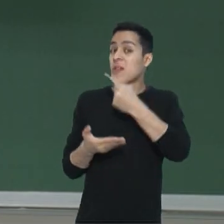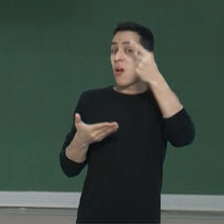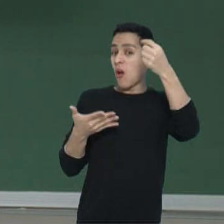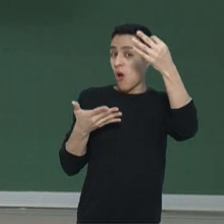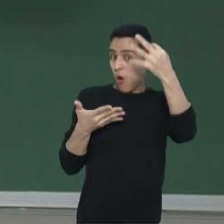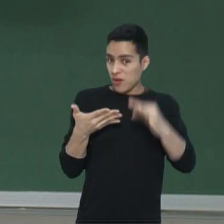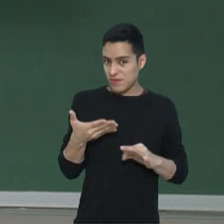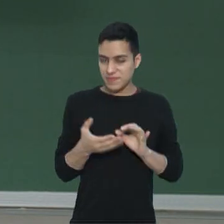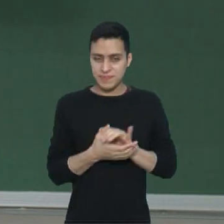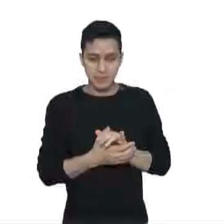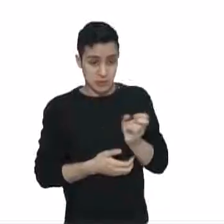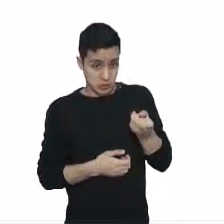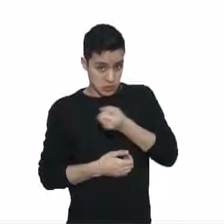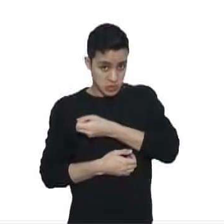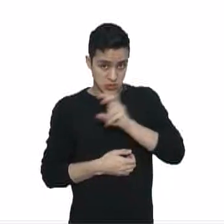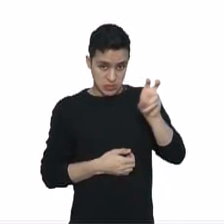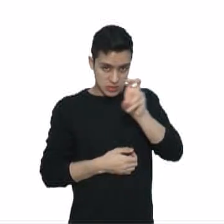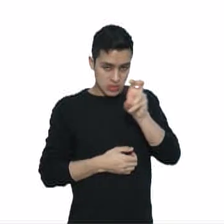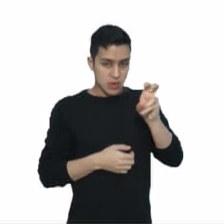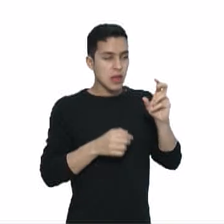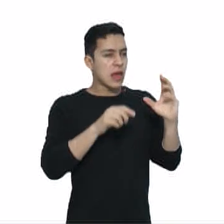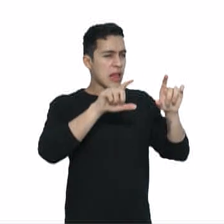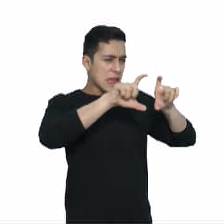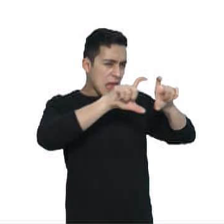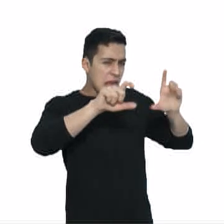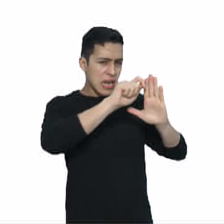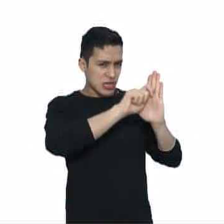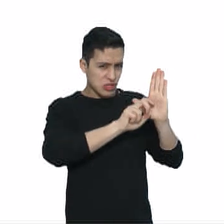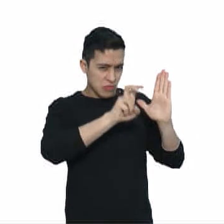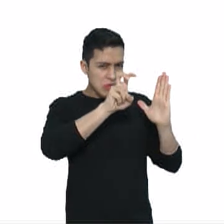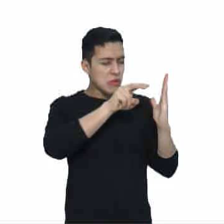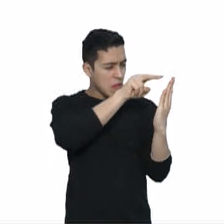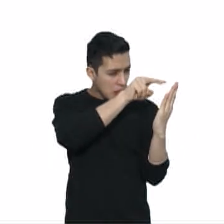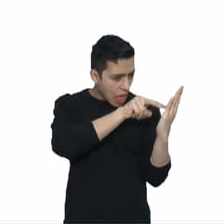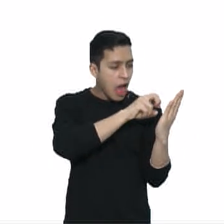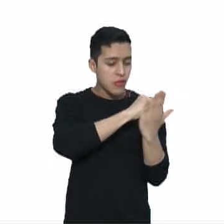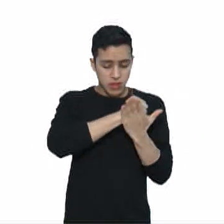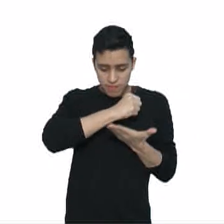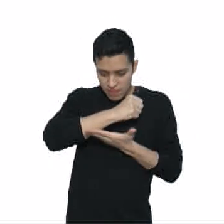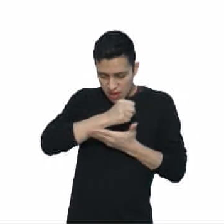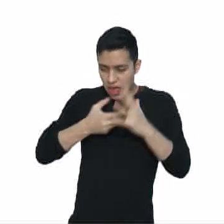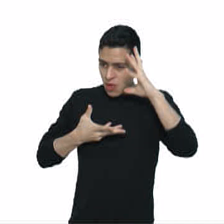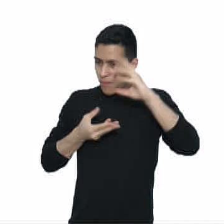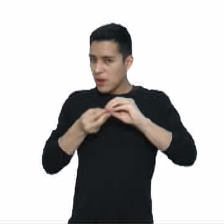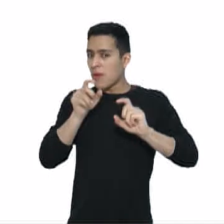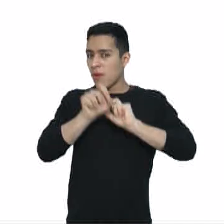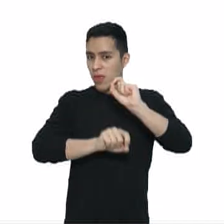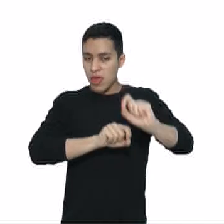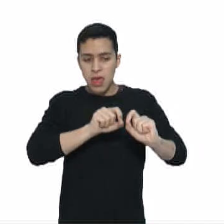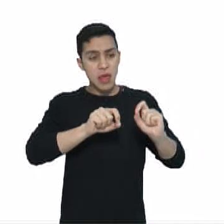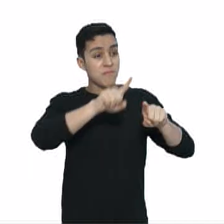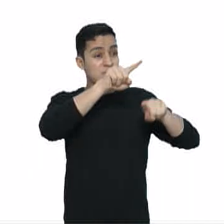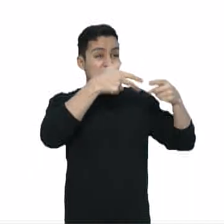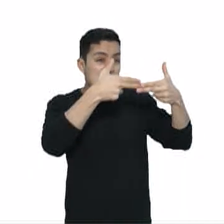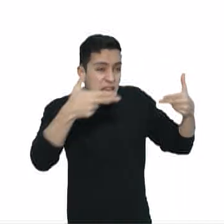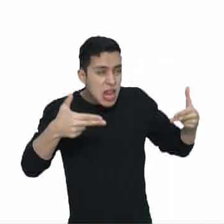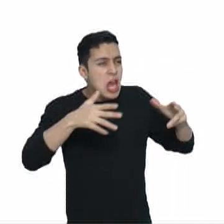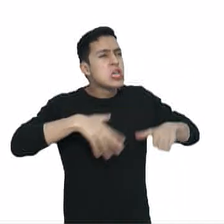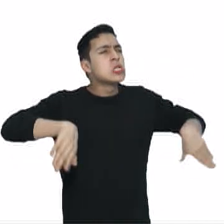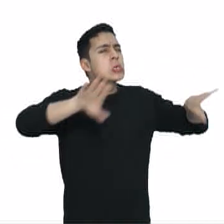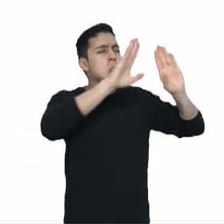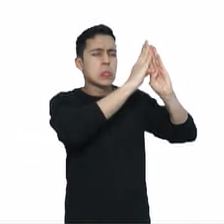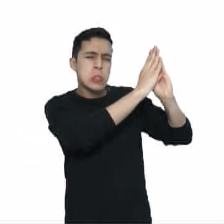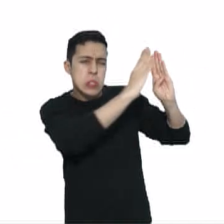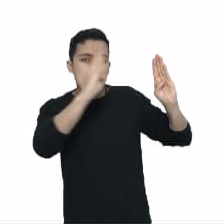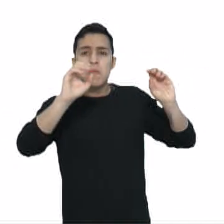Número 5. Com base na leitura do artigo 5º, fica subentendido que todo material do acervo pode ser consultado,